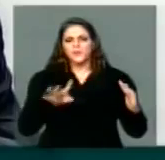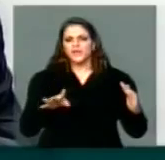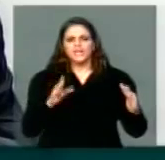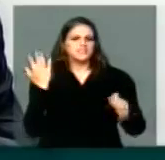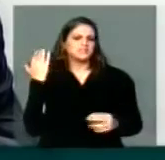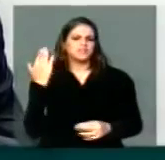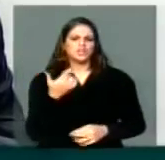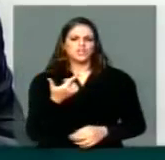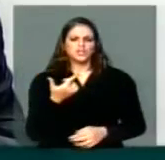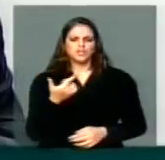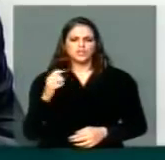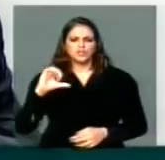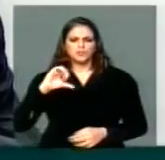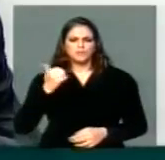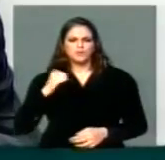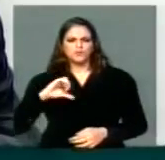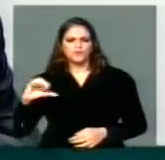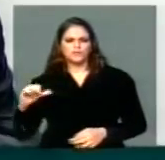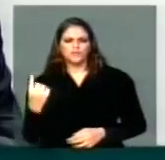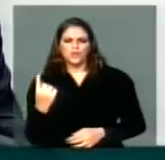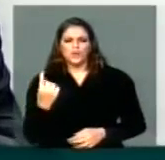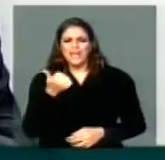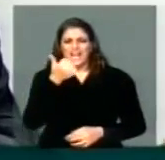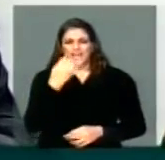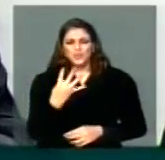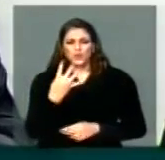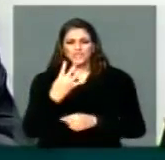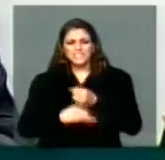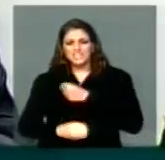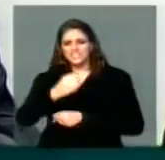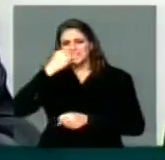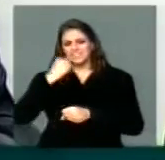91 a 97, até 2001, há 14 anos atrás.